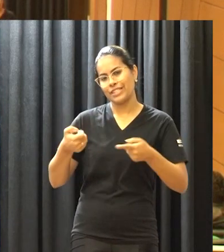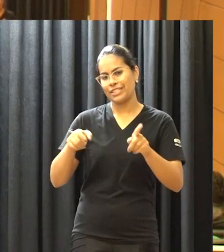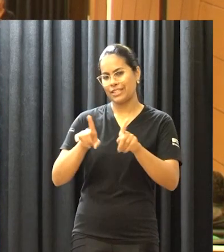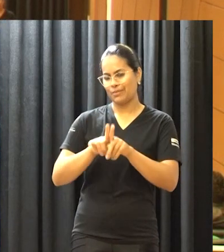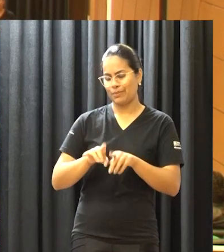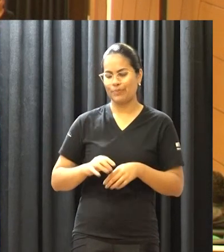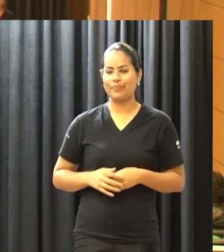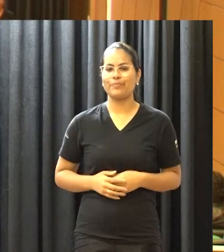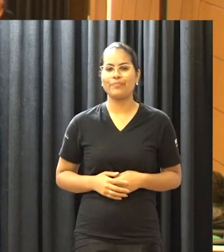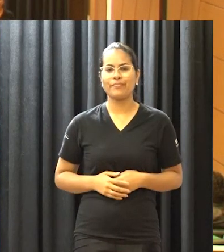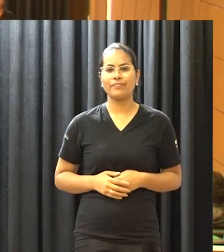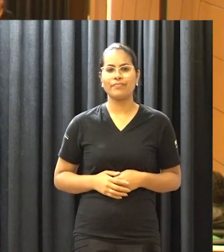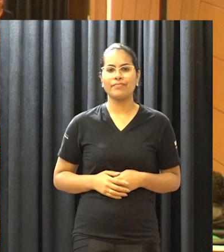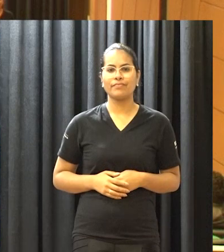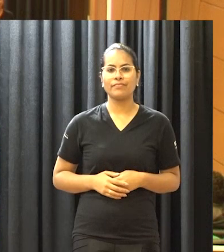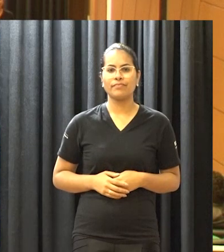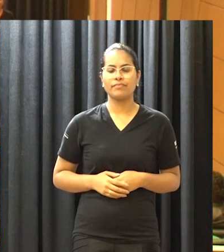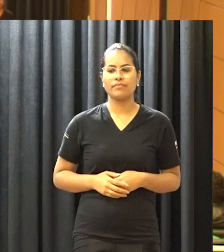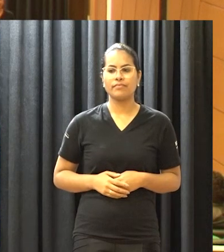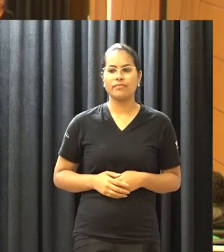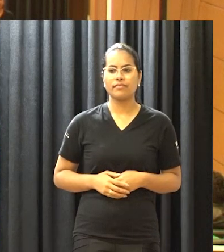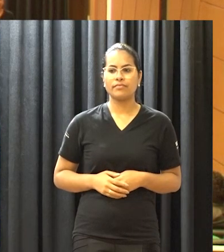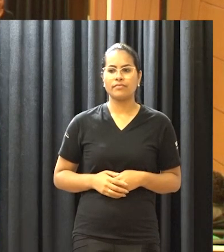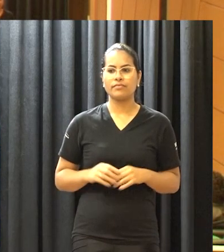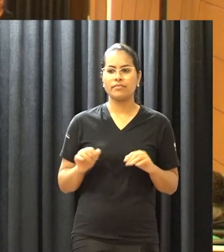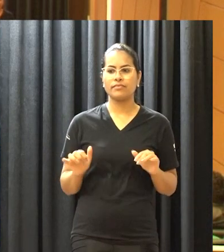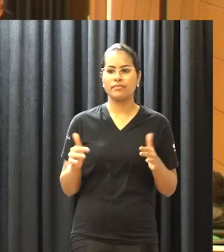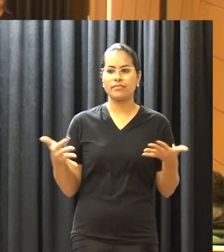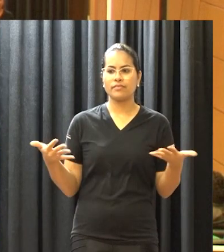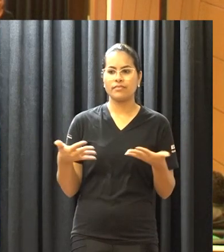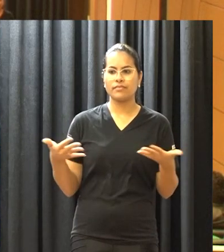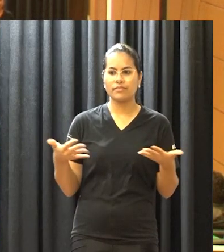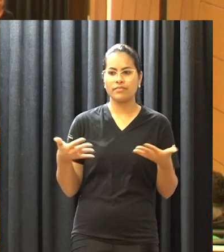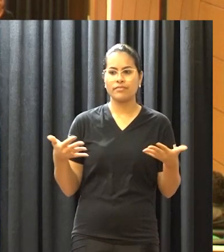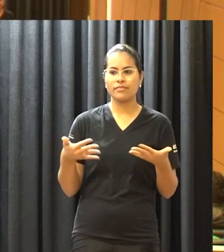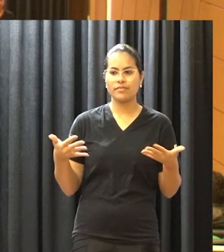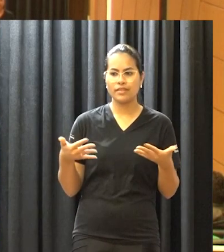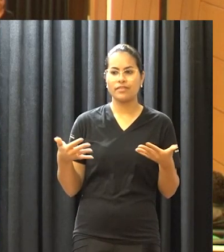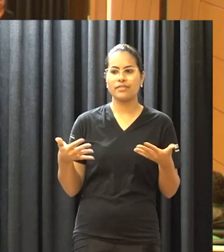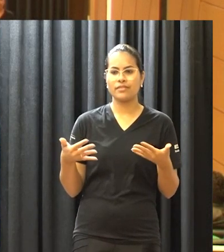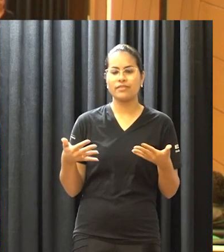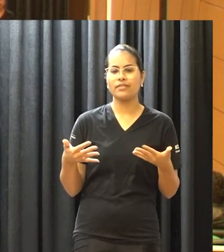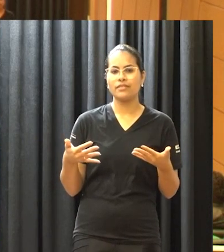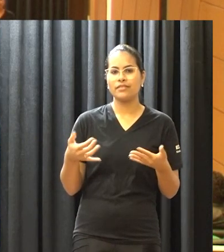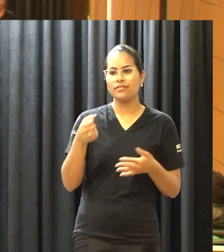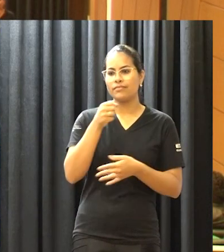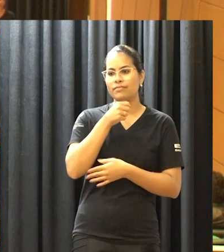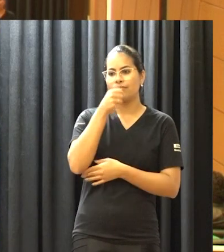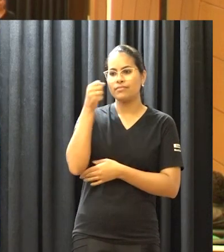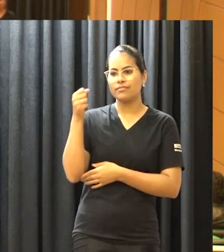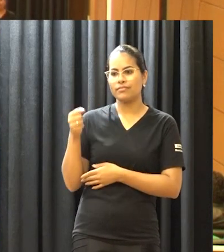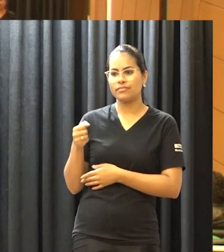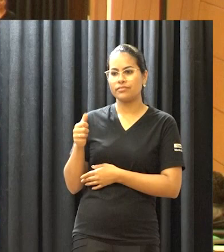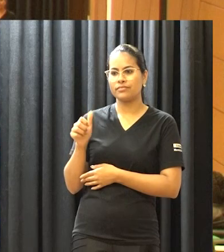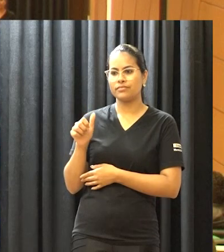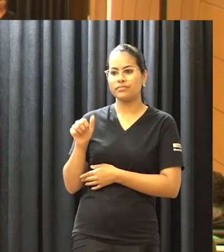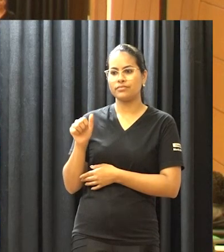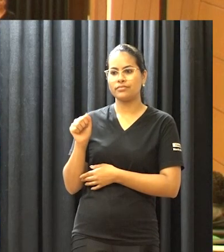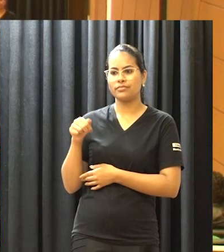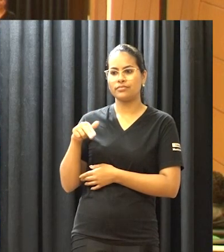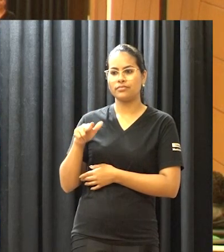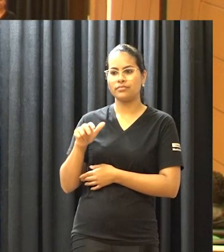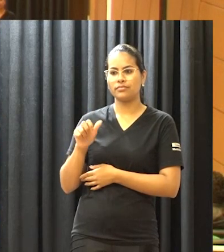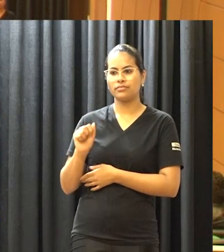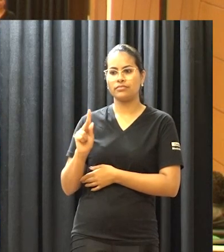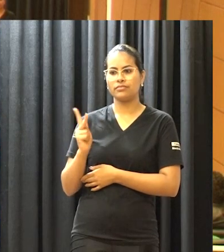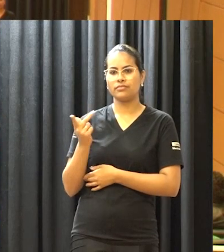Então, gostaria então agora de passar a fala para a Anaí, né? Vou